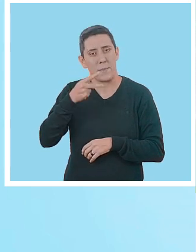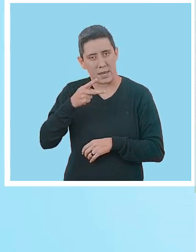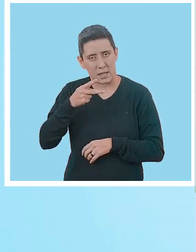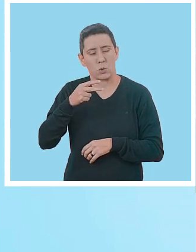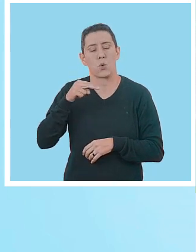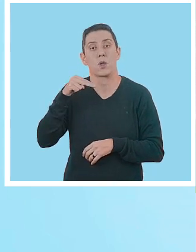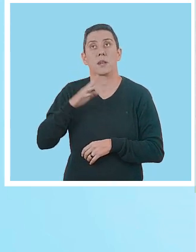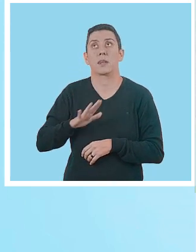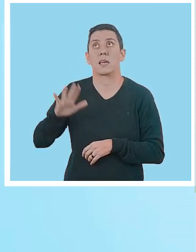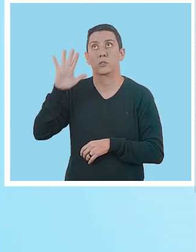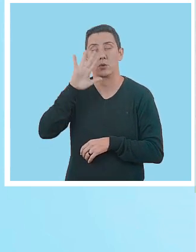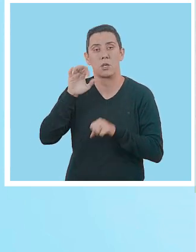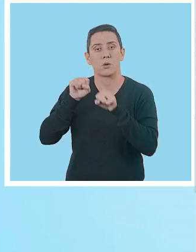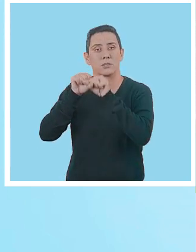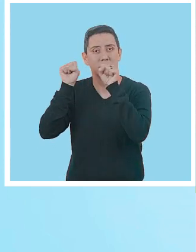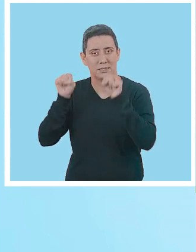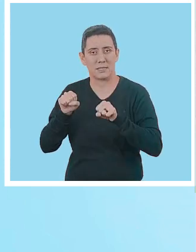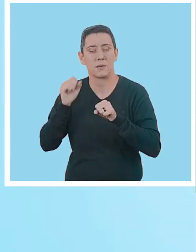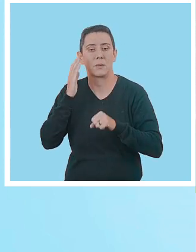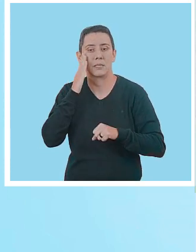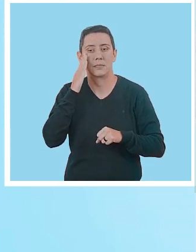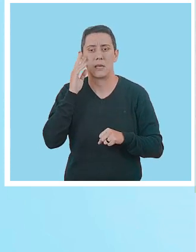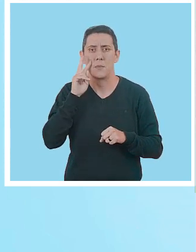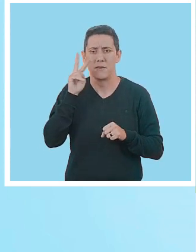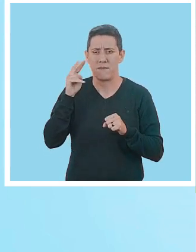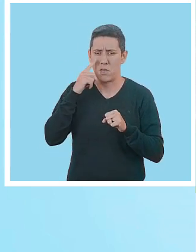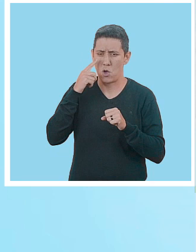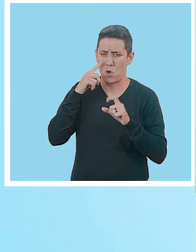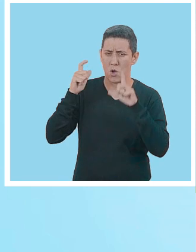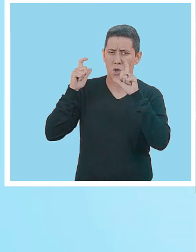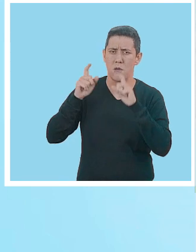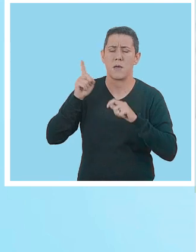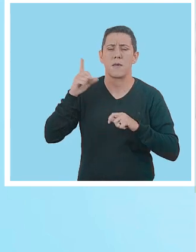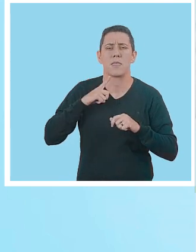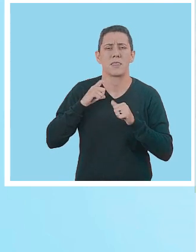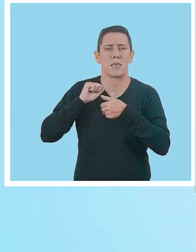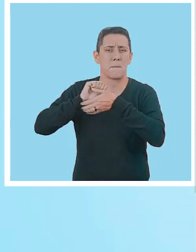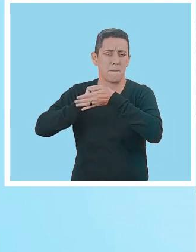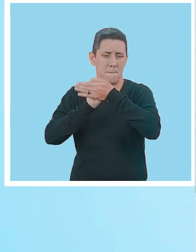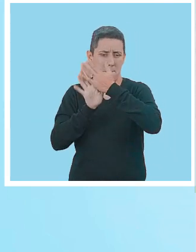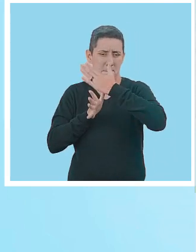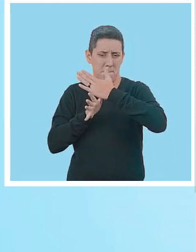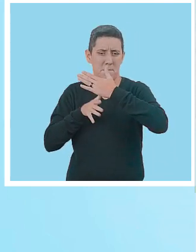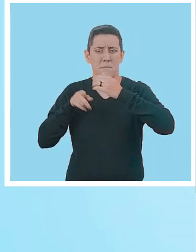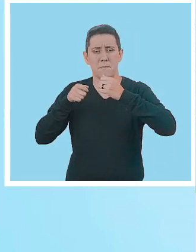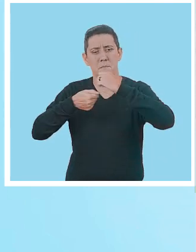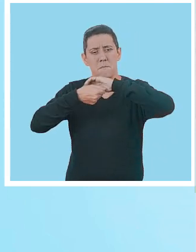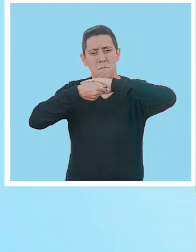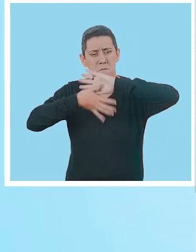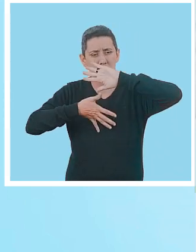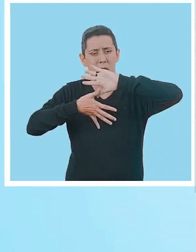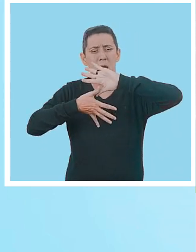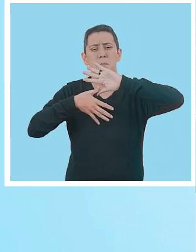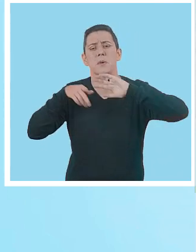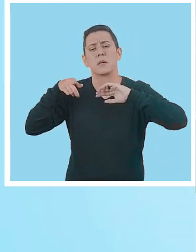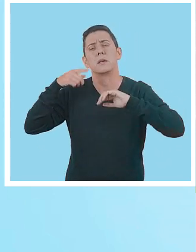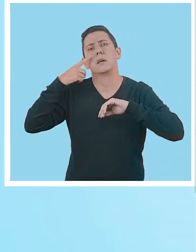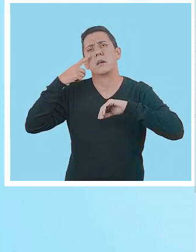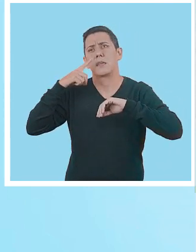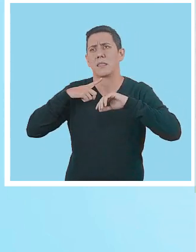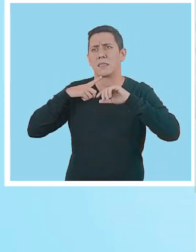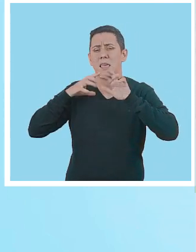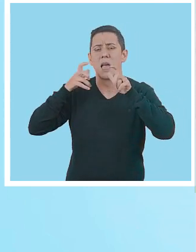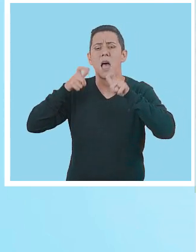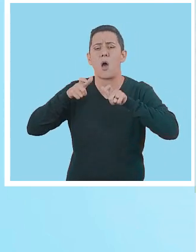Então nesse mapa dá direito a gente consegue ver que que tem lá a malha né dê a rede de